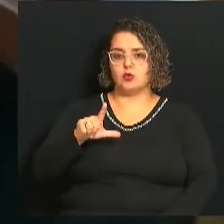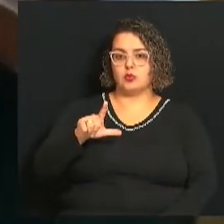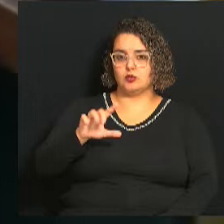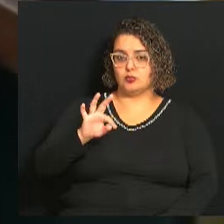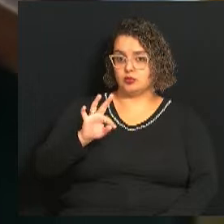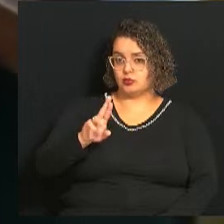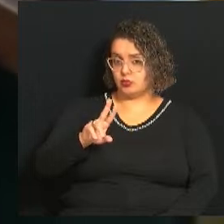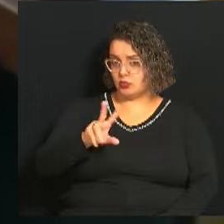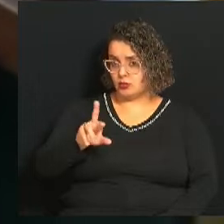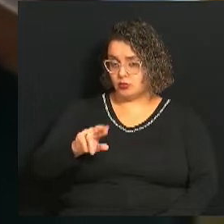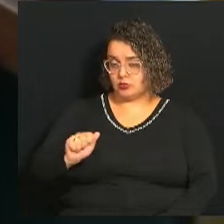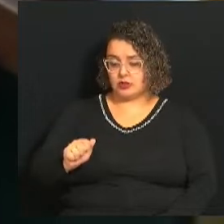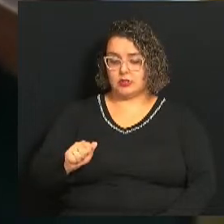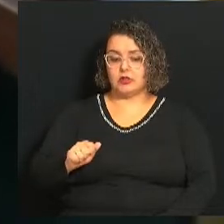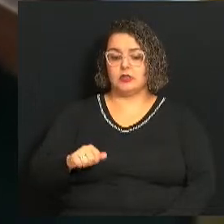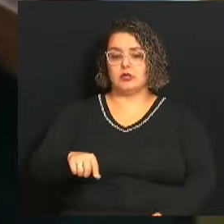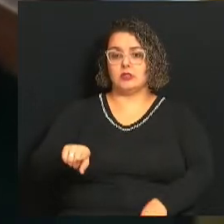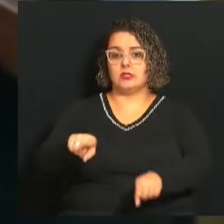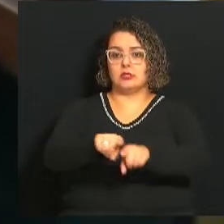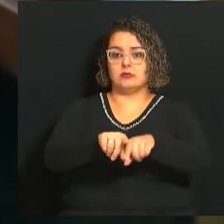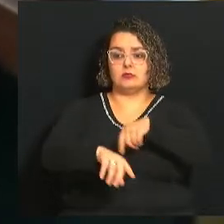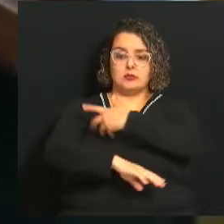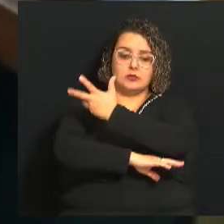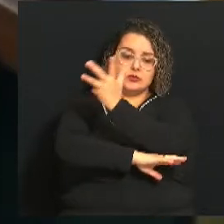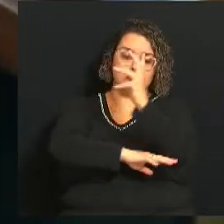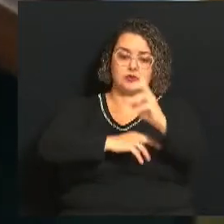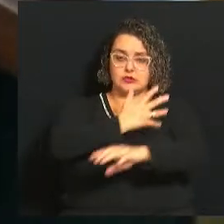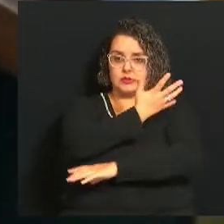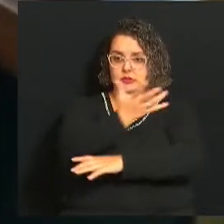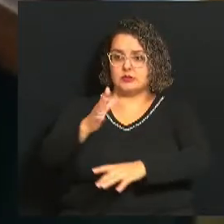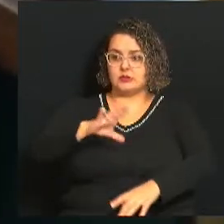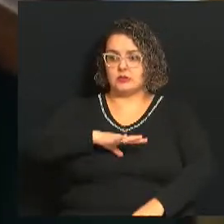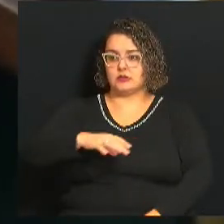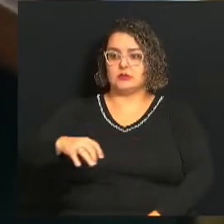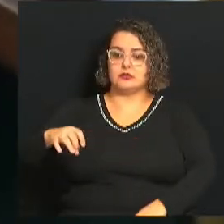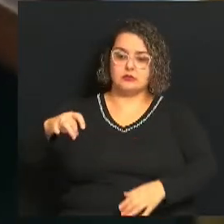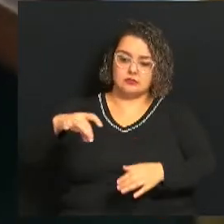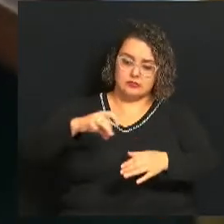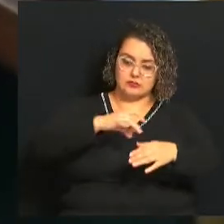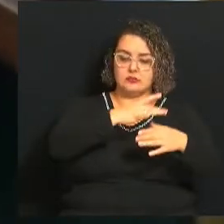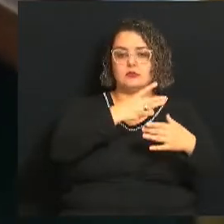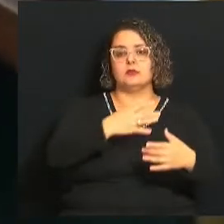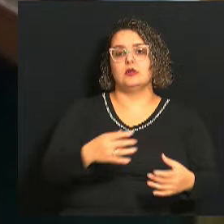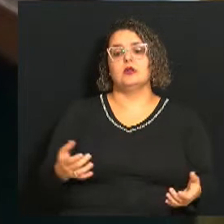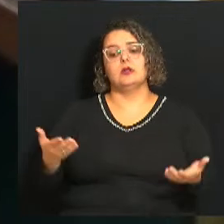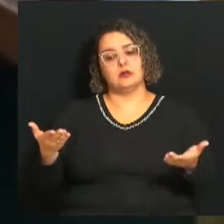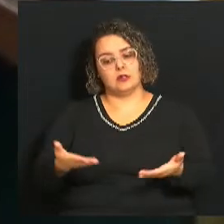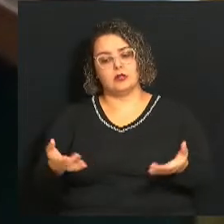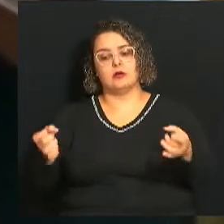modo, então, eu encerro aqui preliminarmente a minha participação,